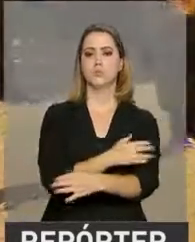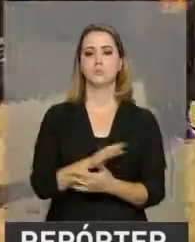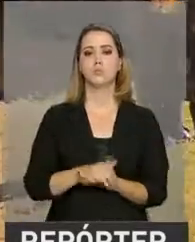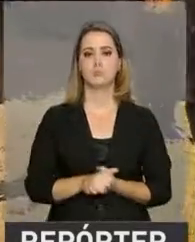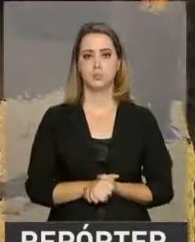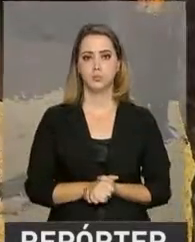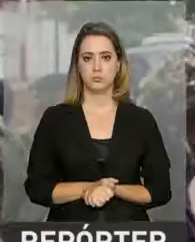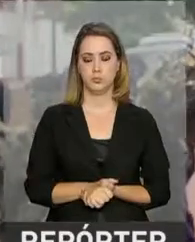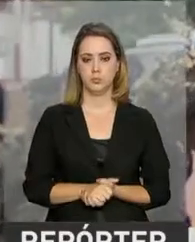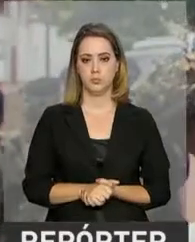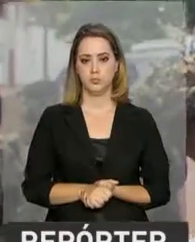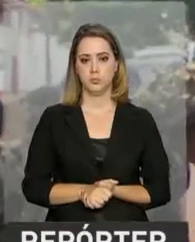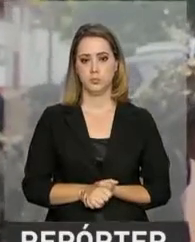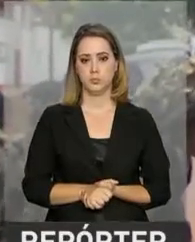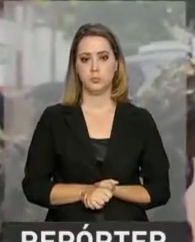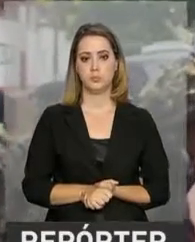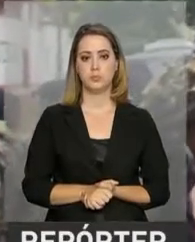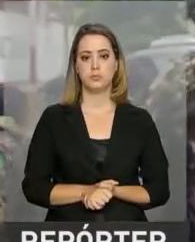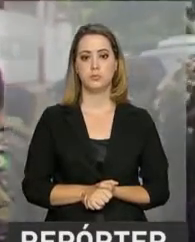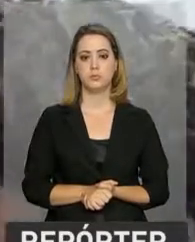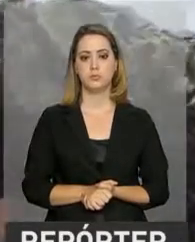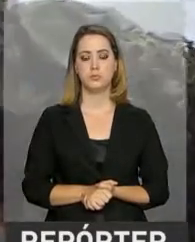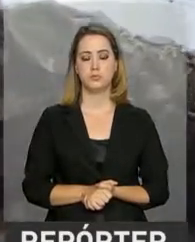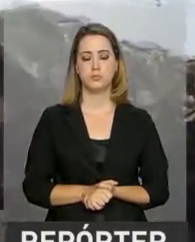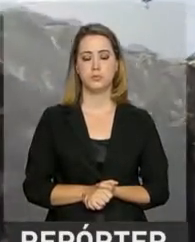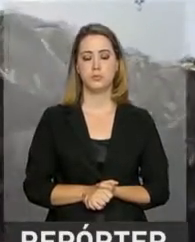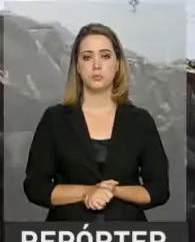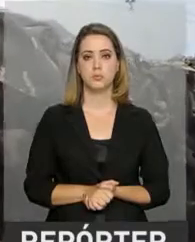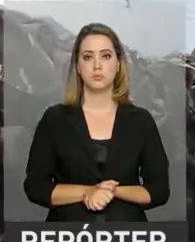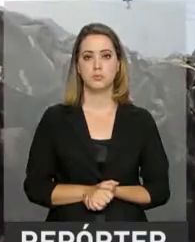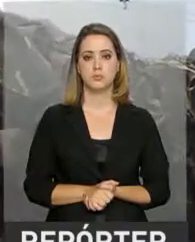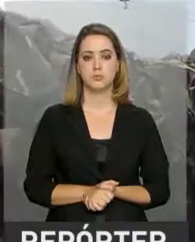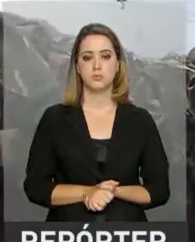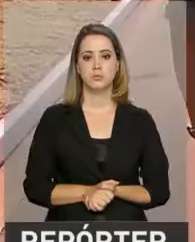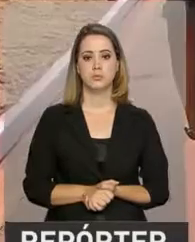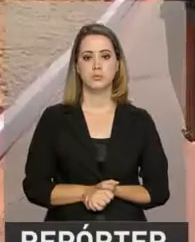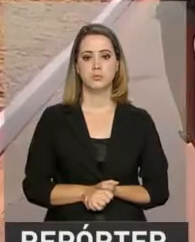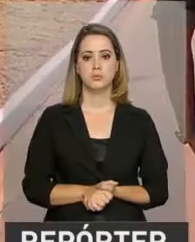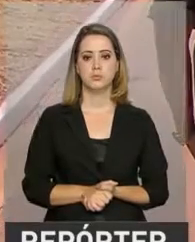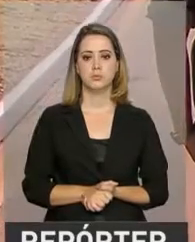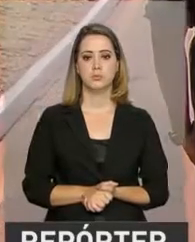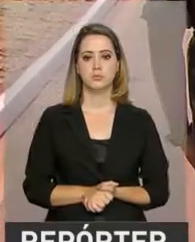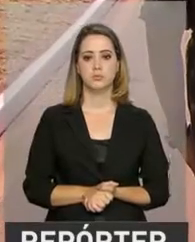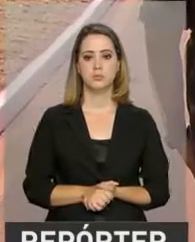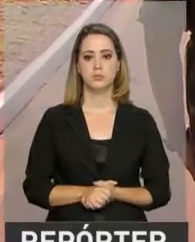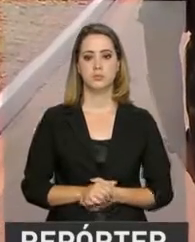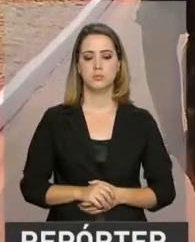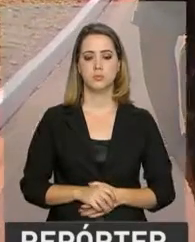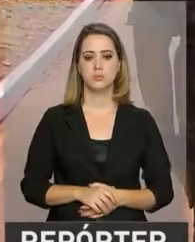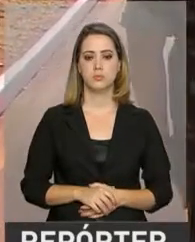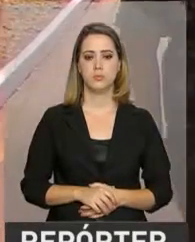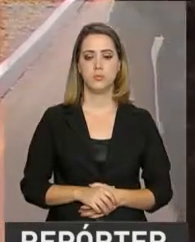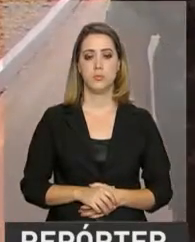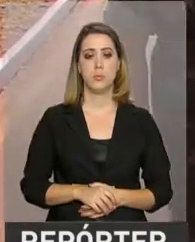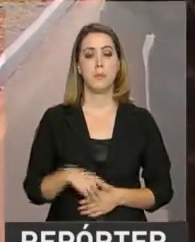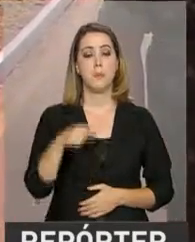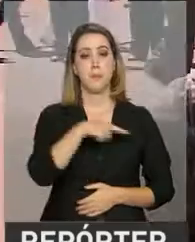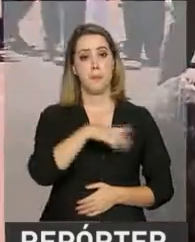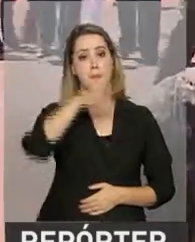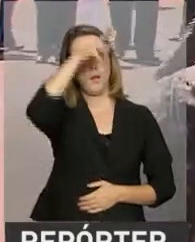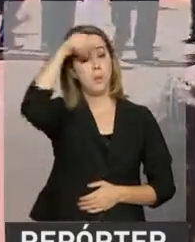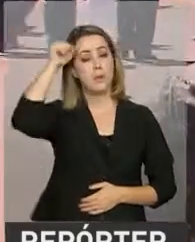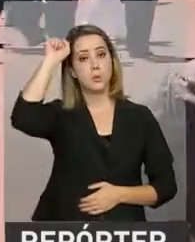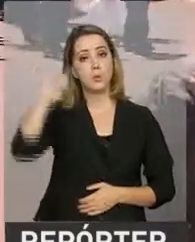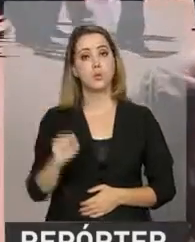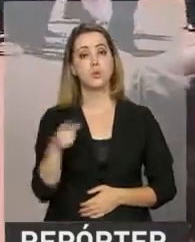Música. Dourados, no Mato Grosso do Sul, que